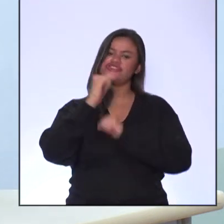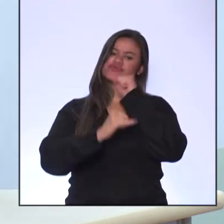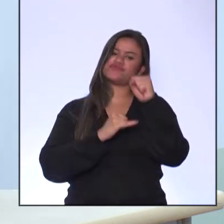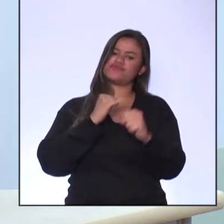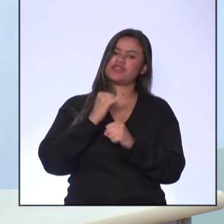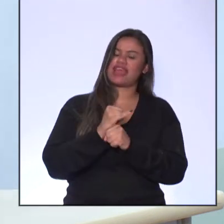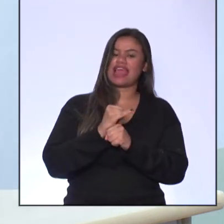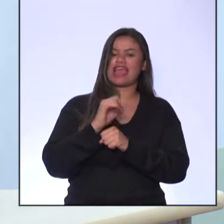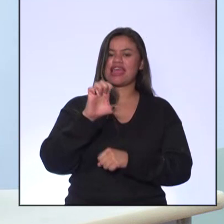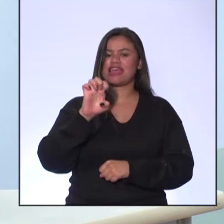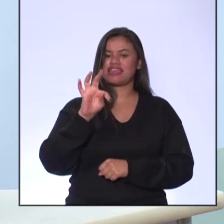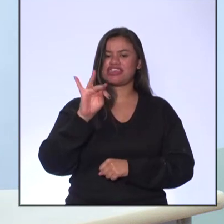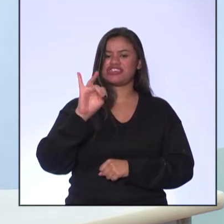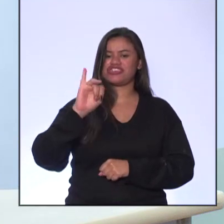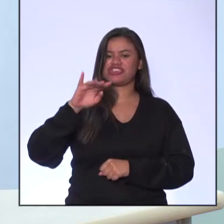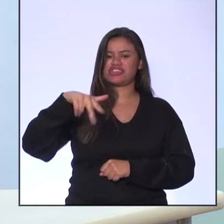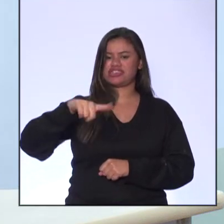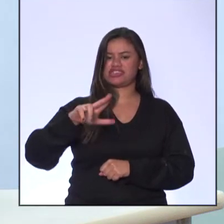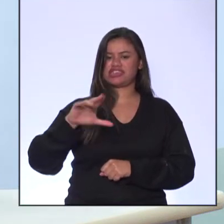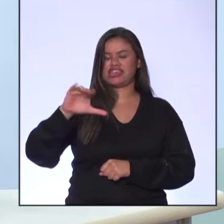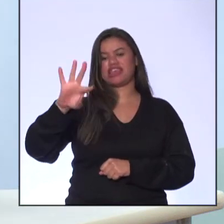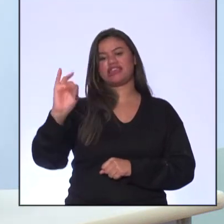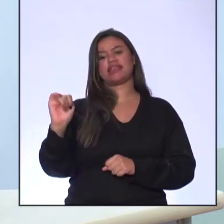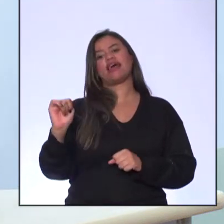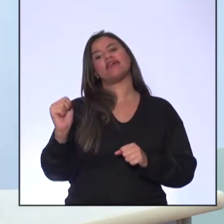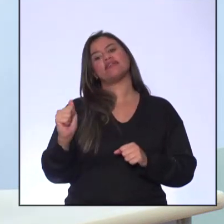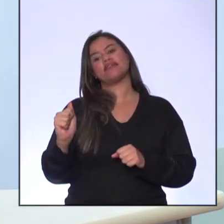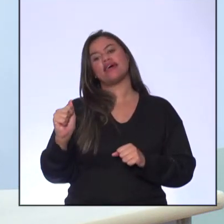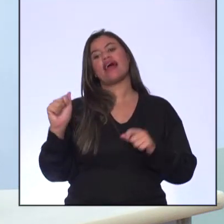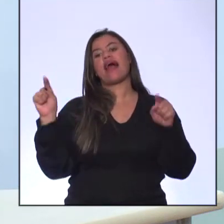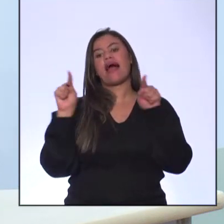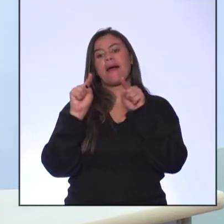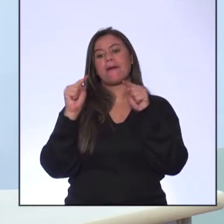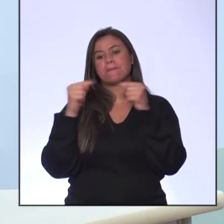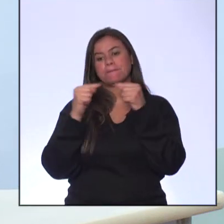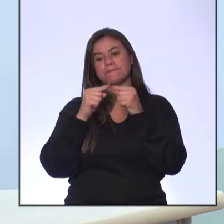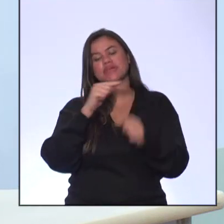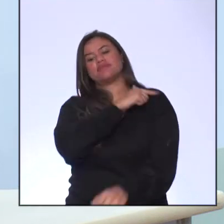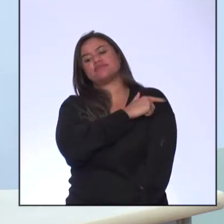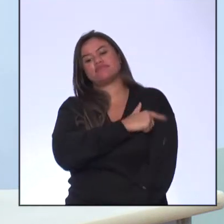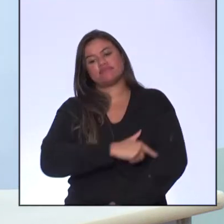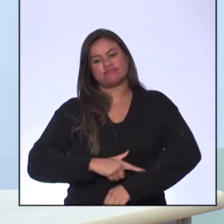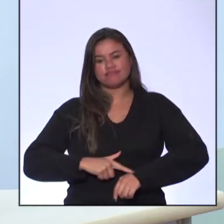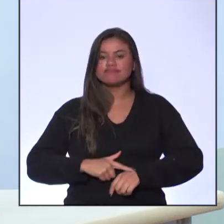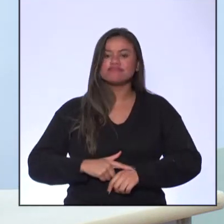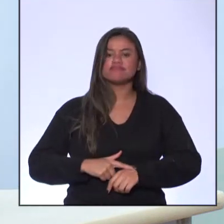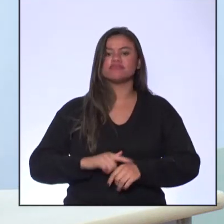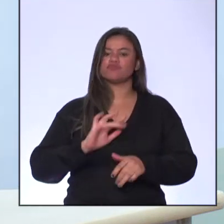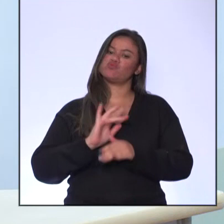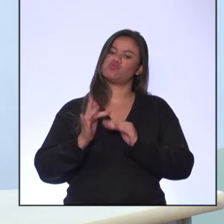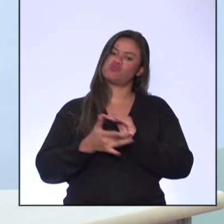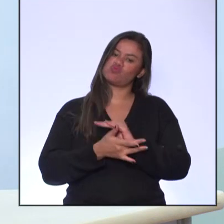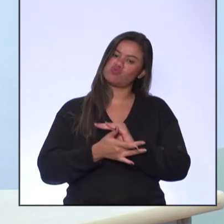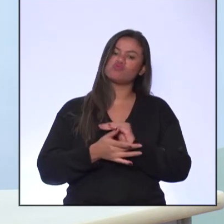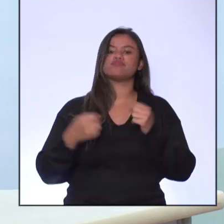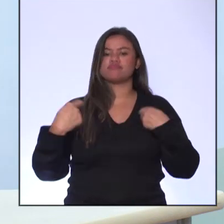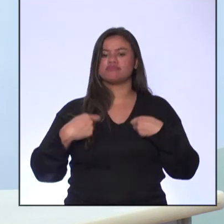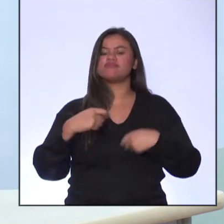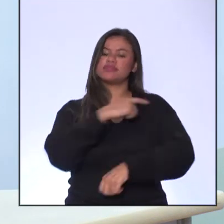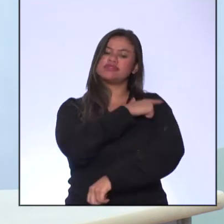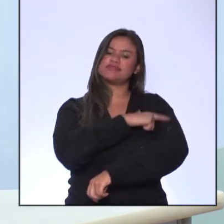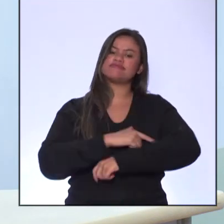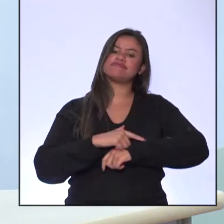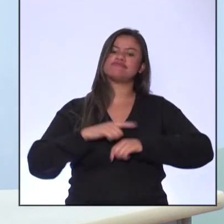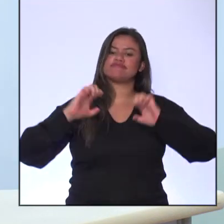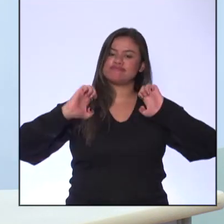mesmo, de pensar em bons modos, de pensar em como a gente se porta nesses ambientes, tá, Bruna? Então, isso